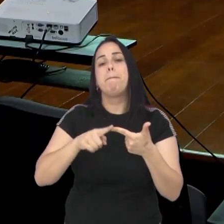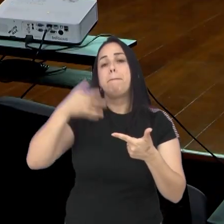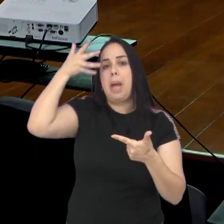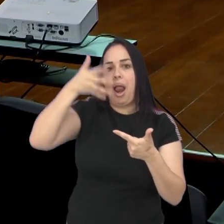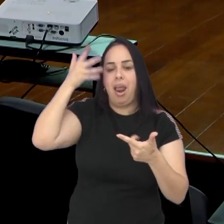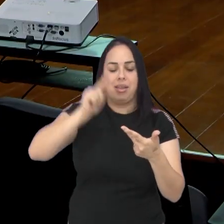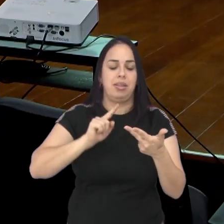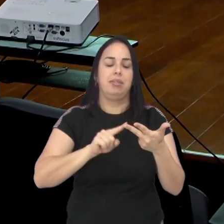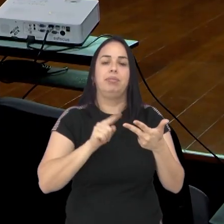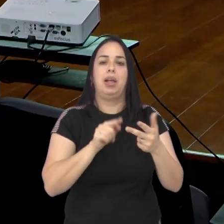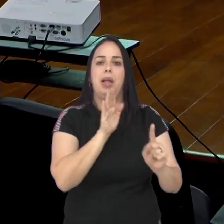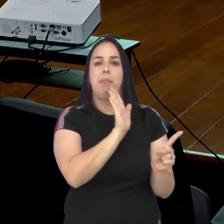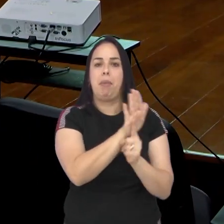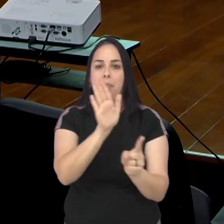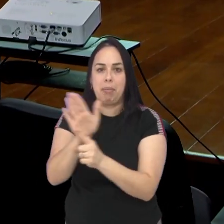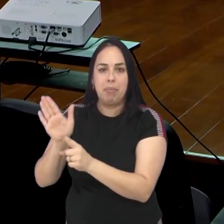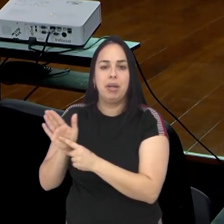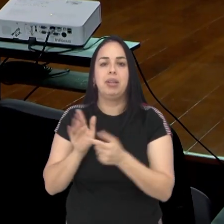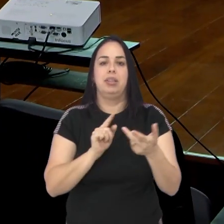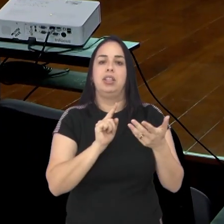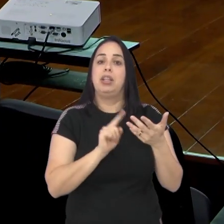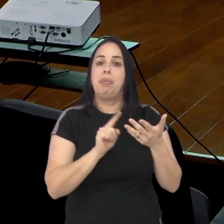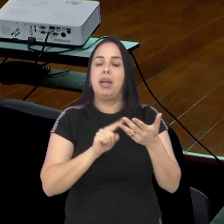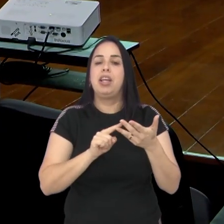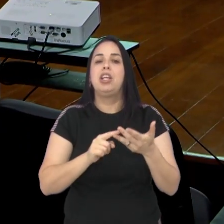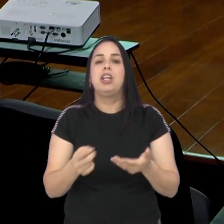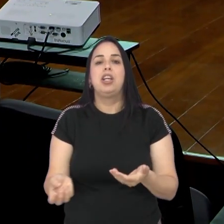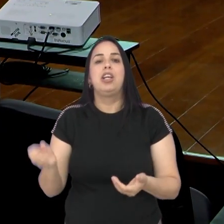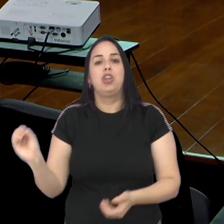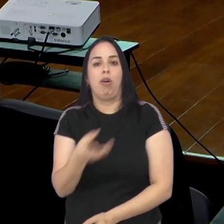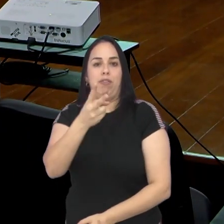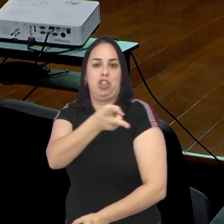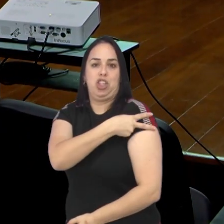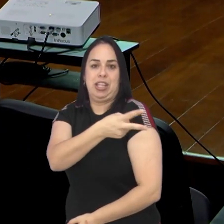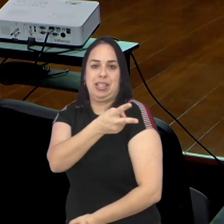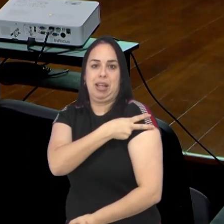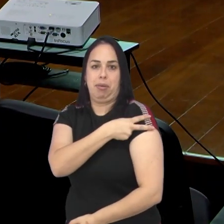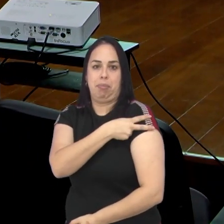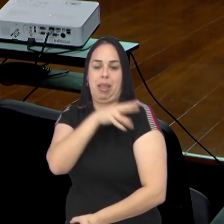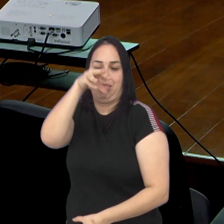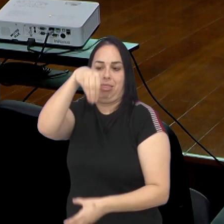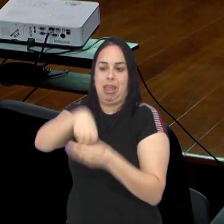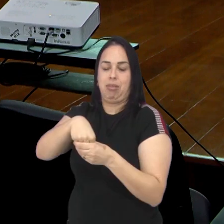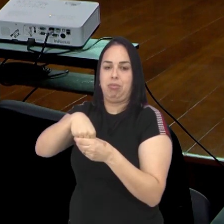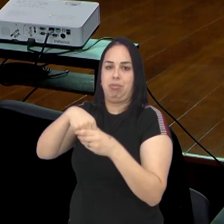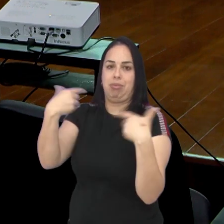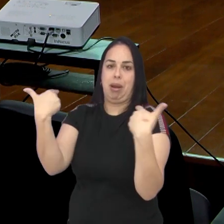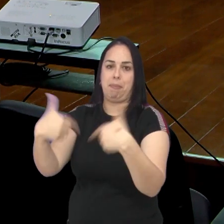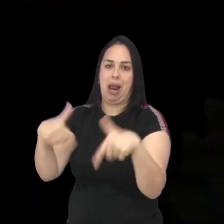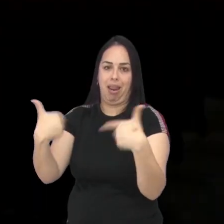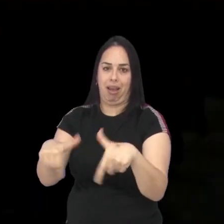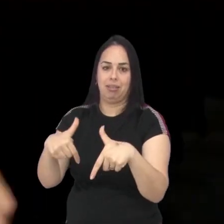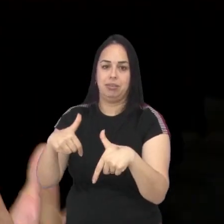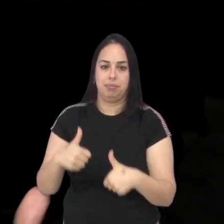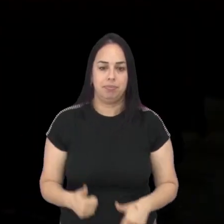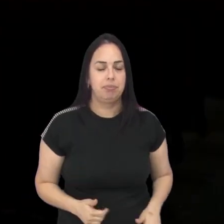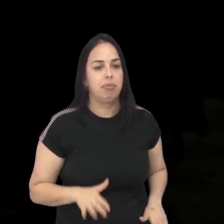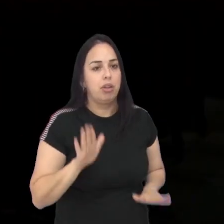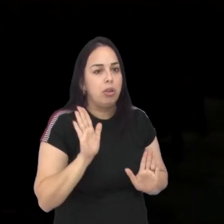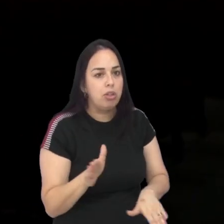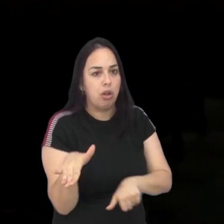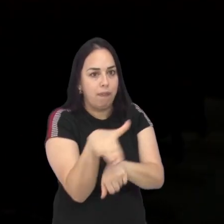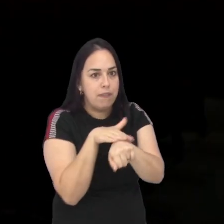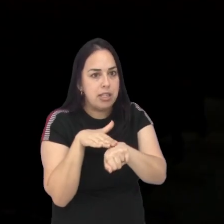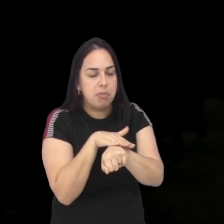palestras, exposições e até mesmo a formação de novos gestores para atuarem dentro deste setor. Nós